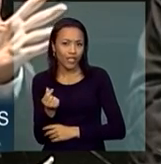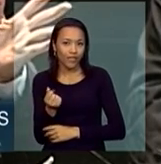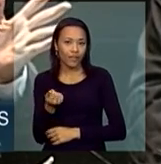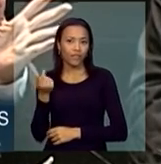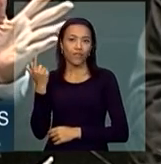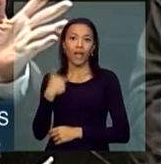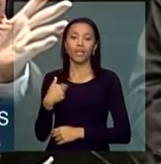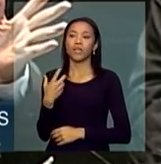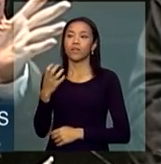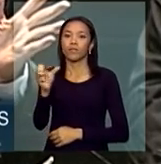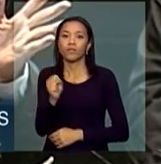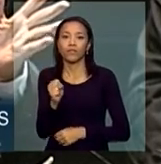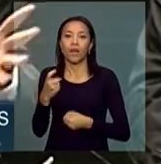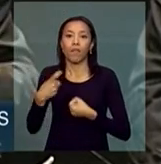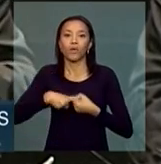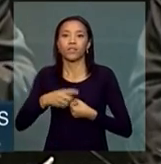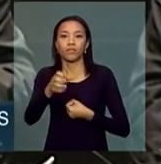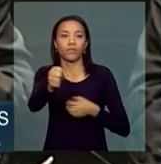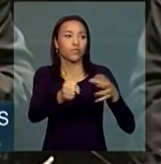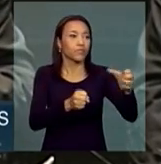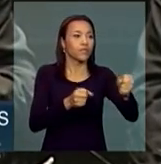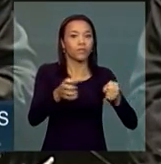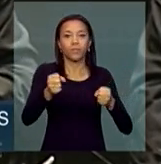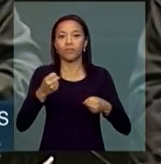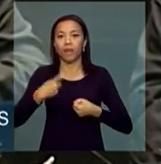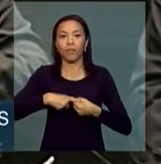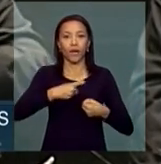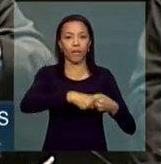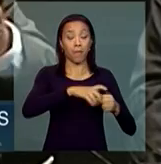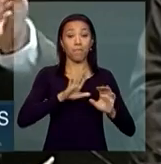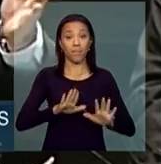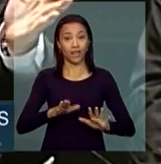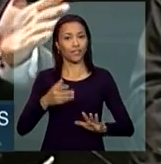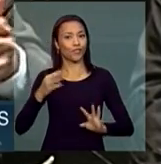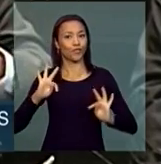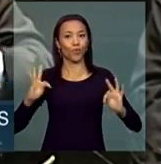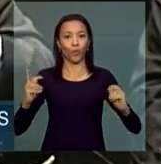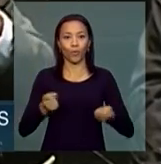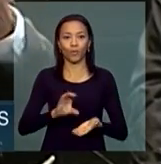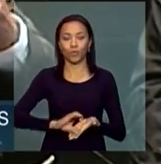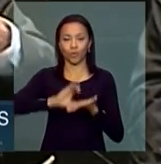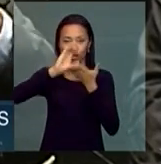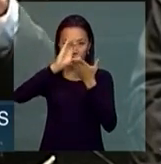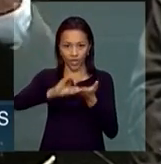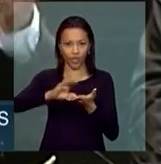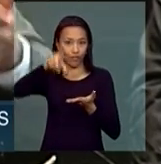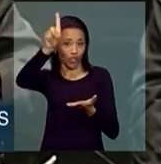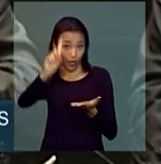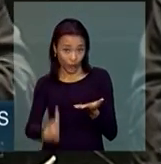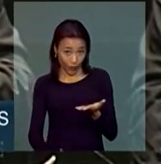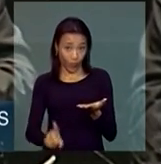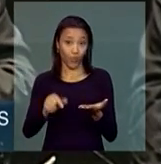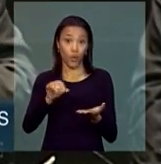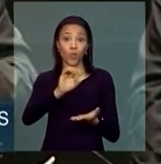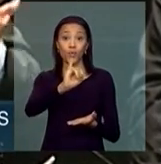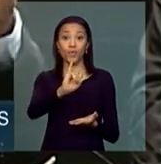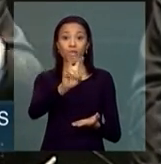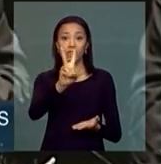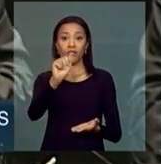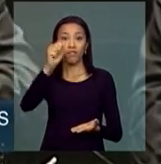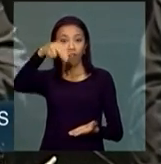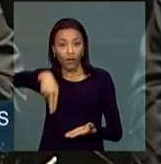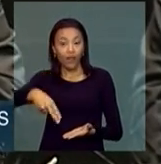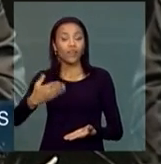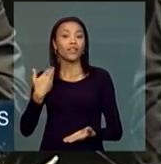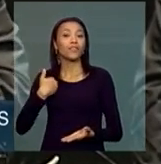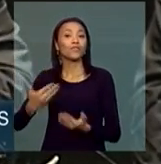correr atrás dos parceiros. Mas a gente conta sempre com todos do Conselho Diretor, o Ivan especialmente, que nos ajuda muito a trazer